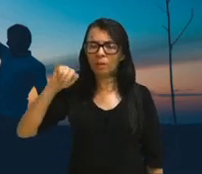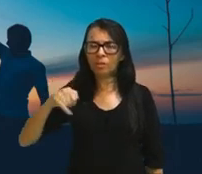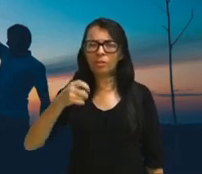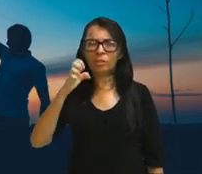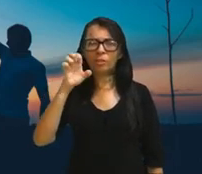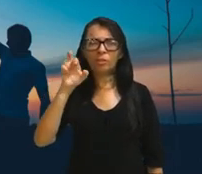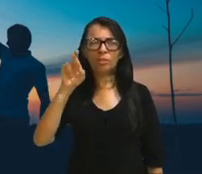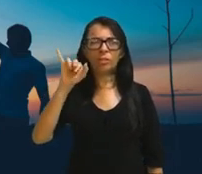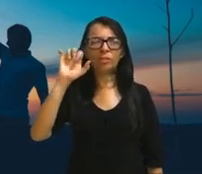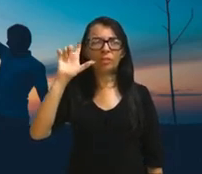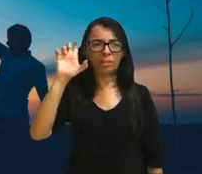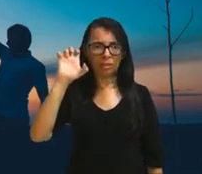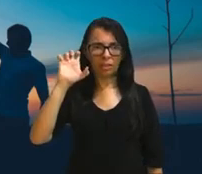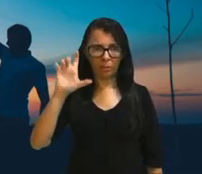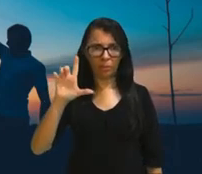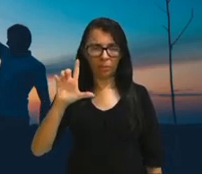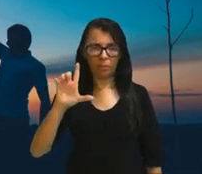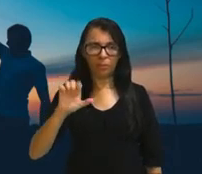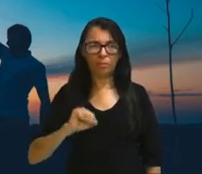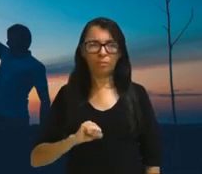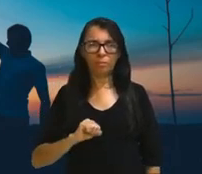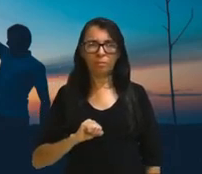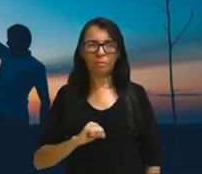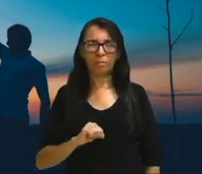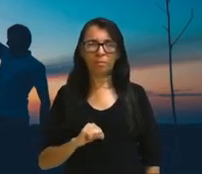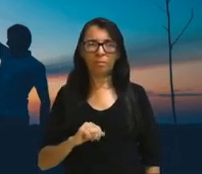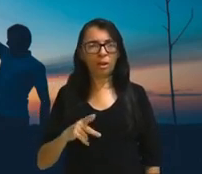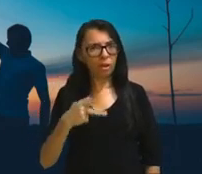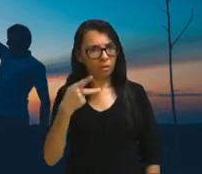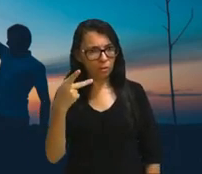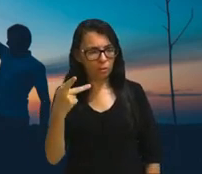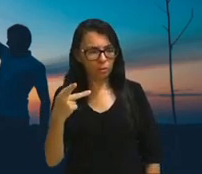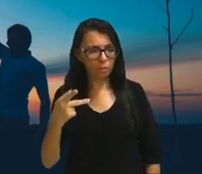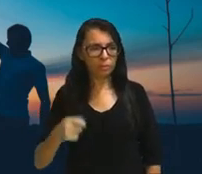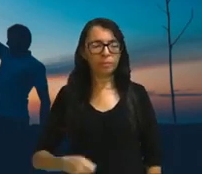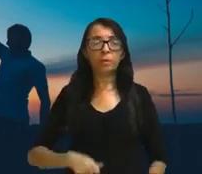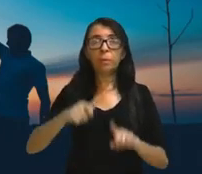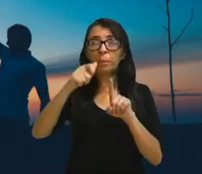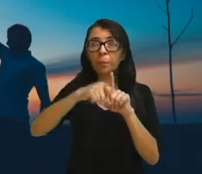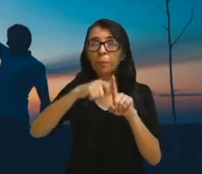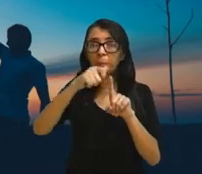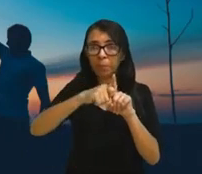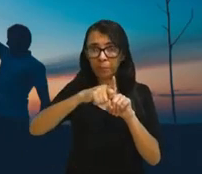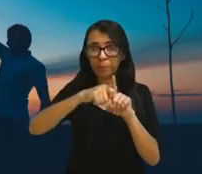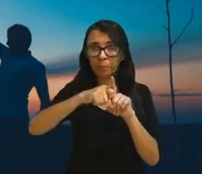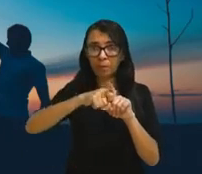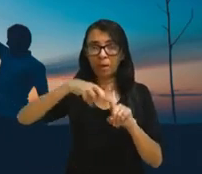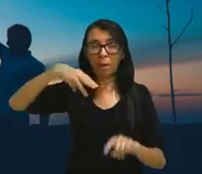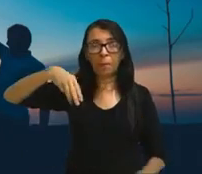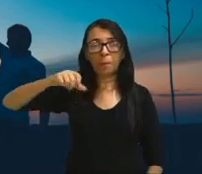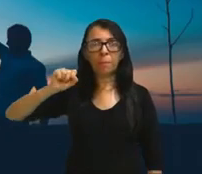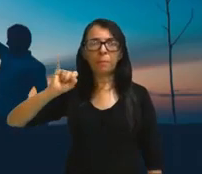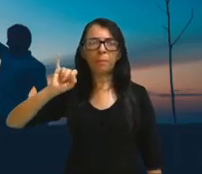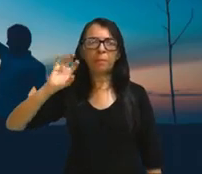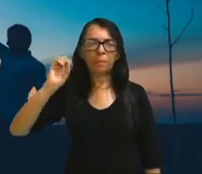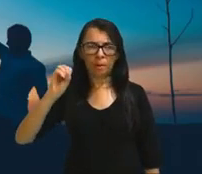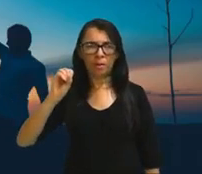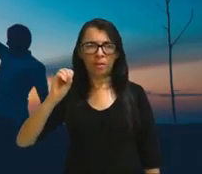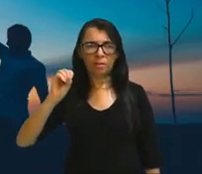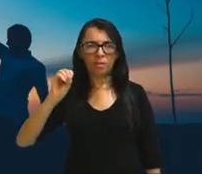ainda comemorando o mês da família. Eu quero continuar falando sobre